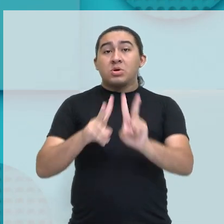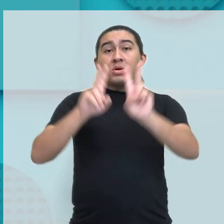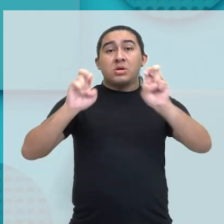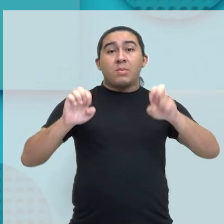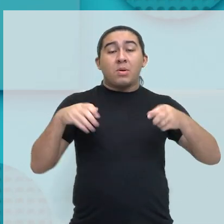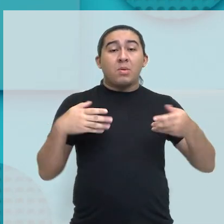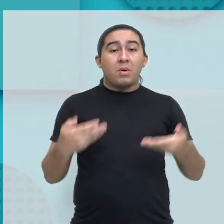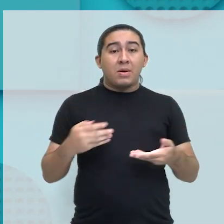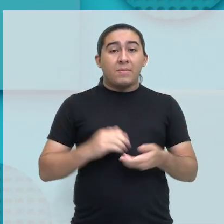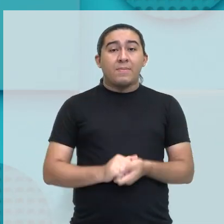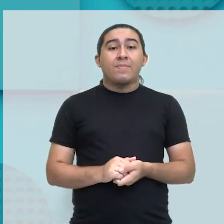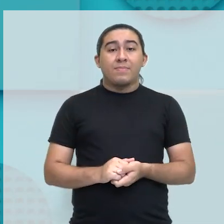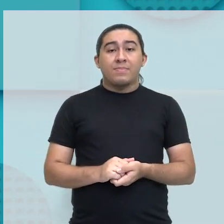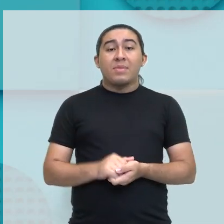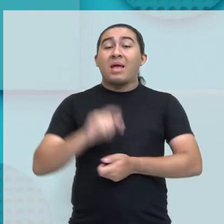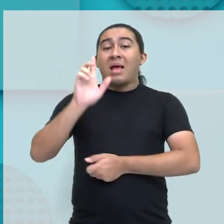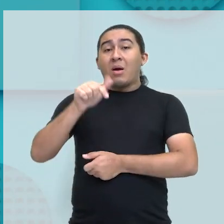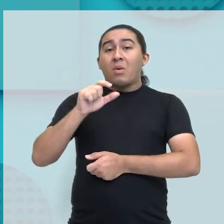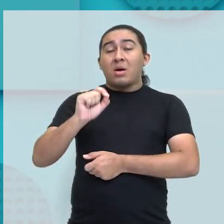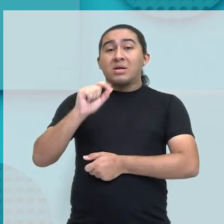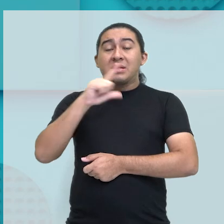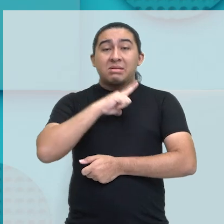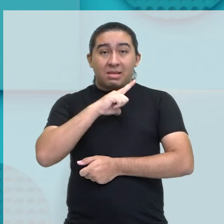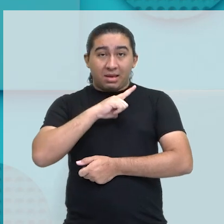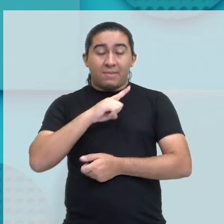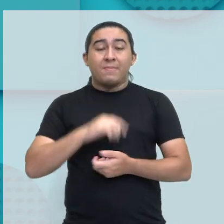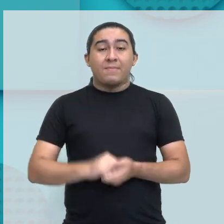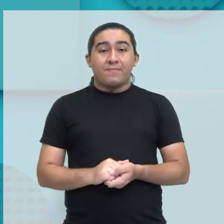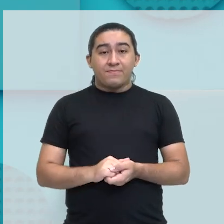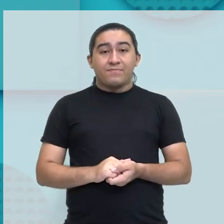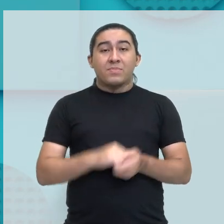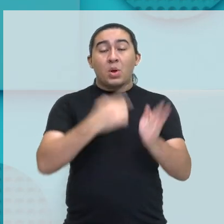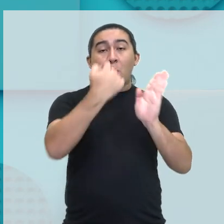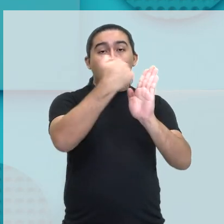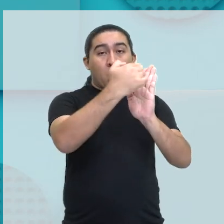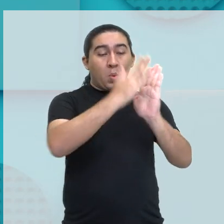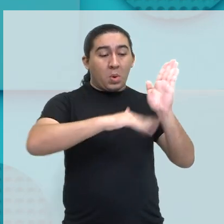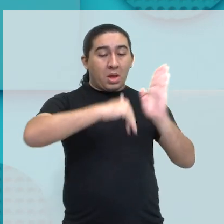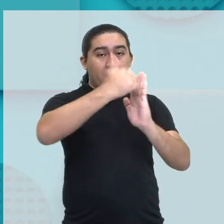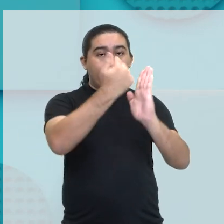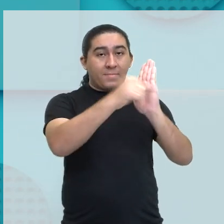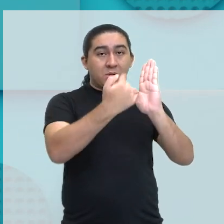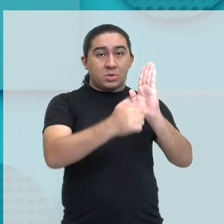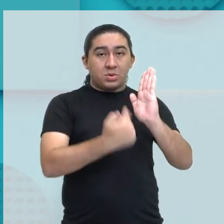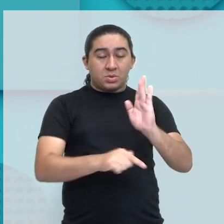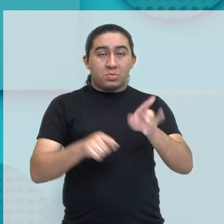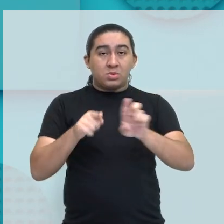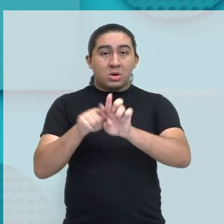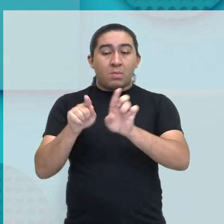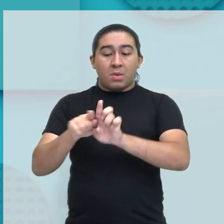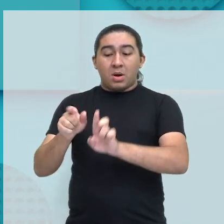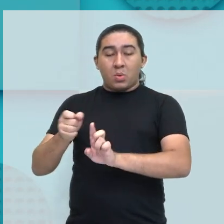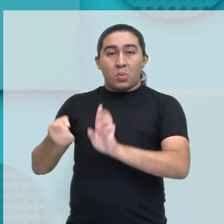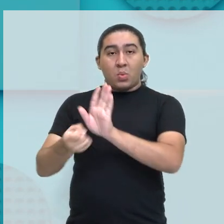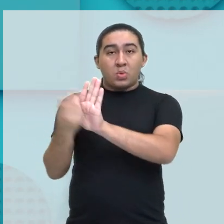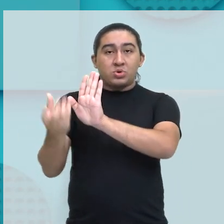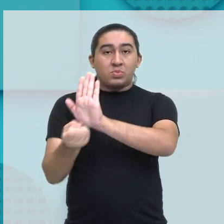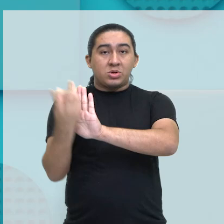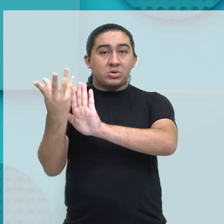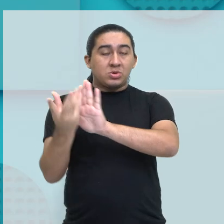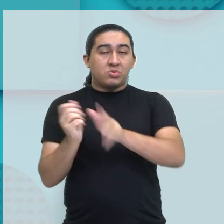o impressionismo e o expressionismo, que são movimentos de vanguarda.